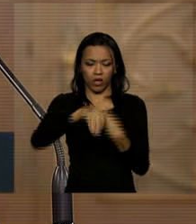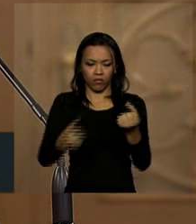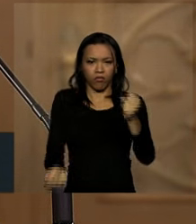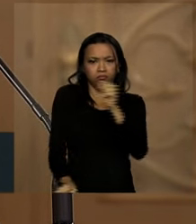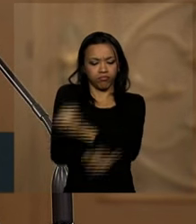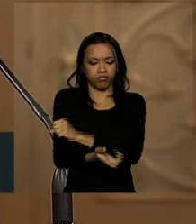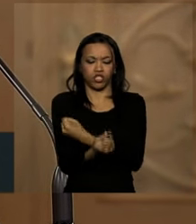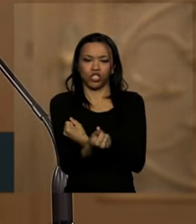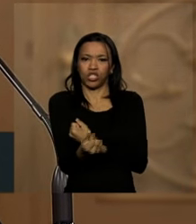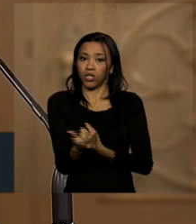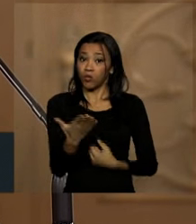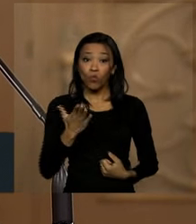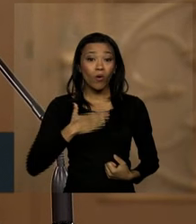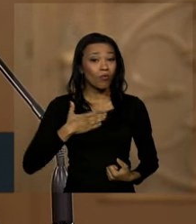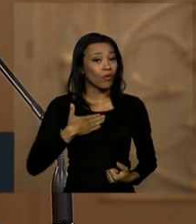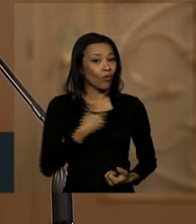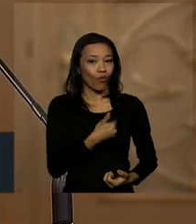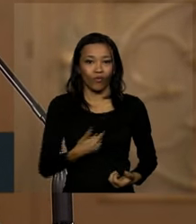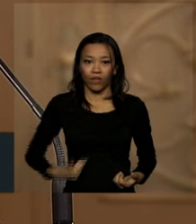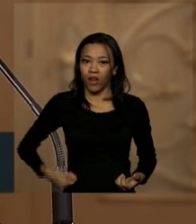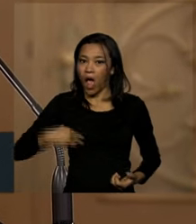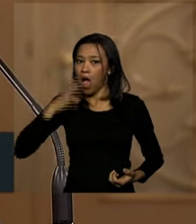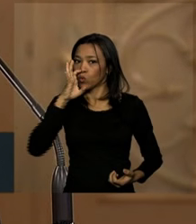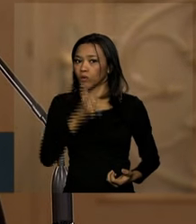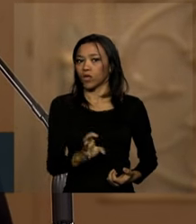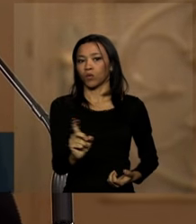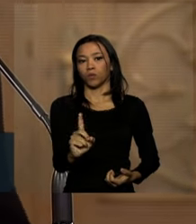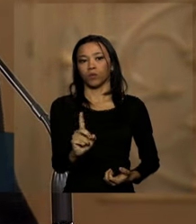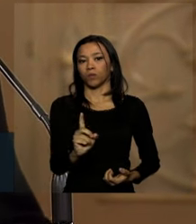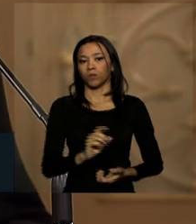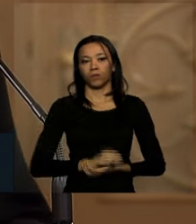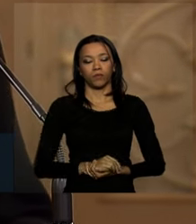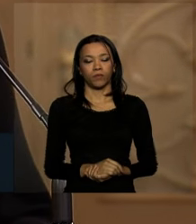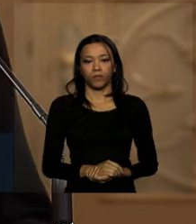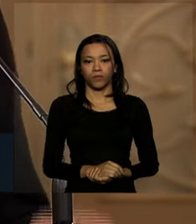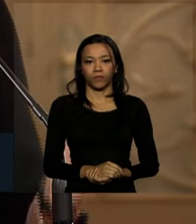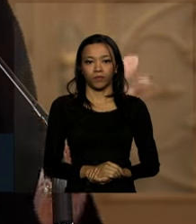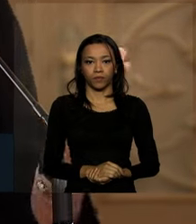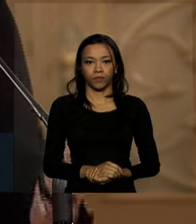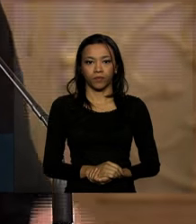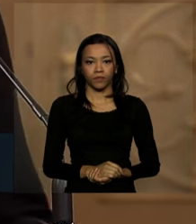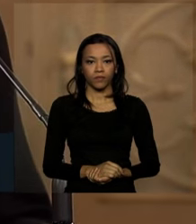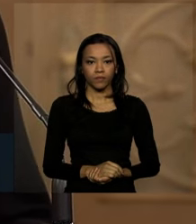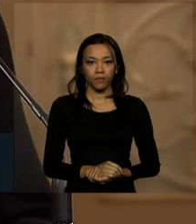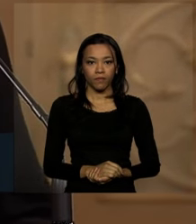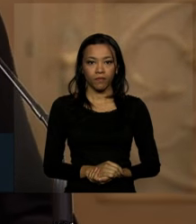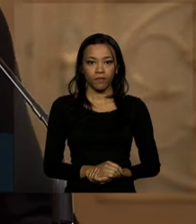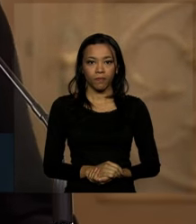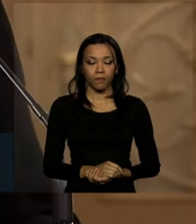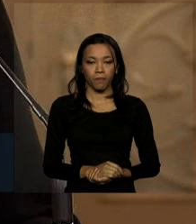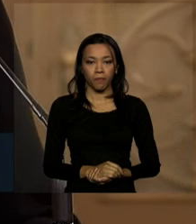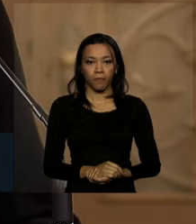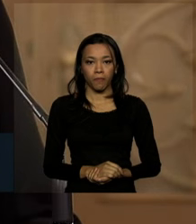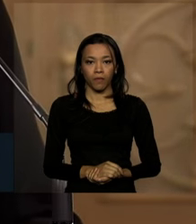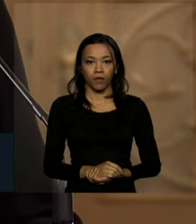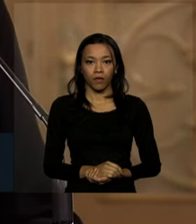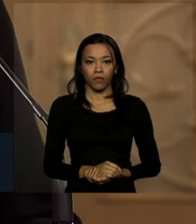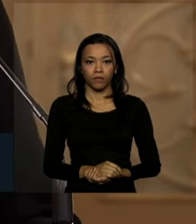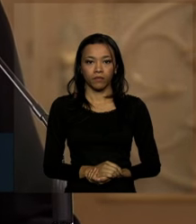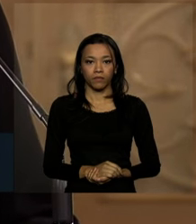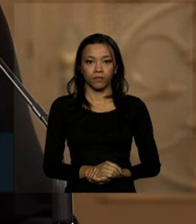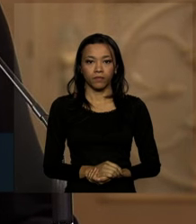meu governo que está sendo acusado atualmente. The question was, o Brás não faz parte do seu governo?